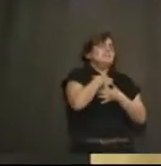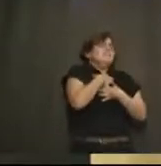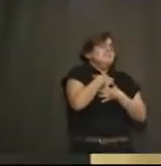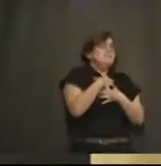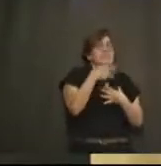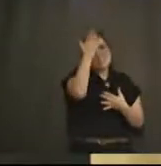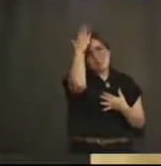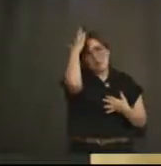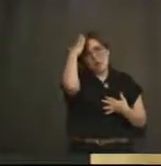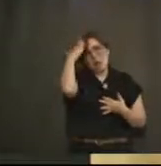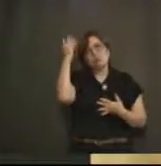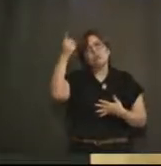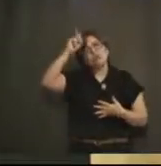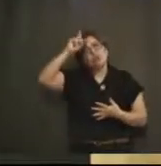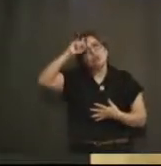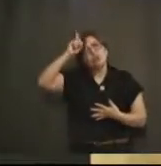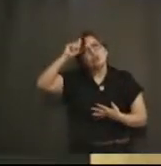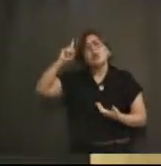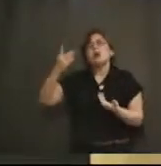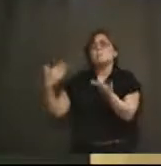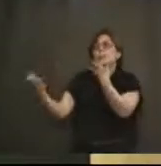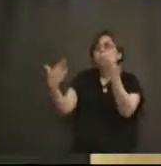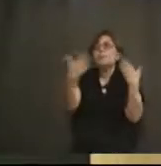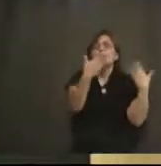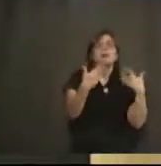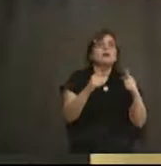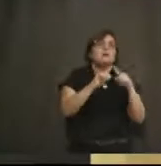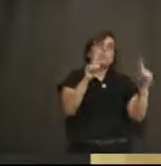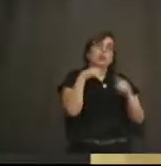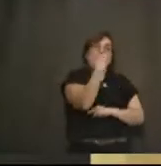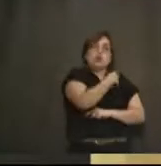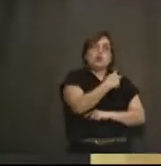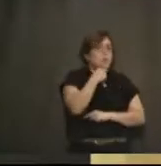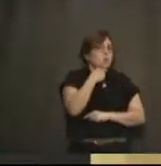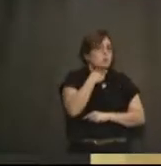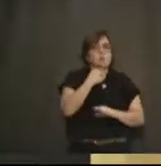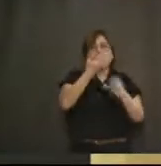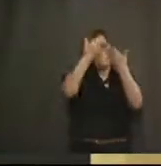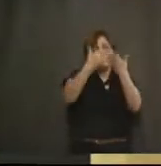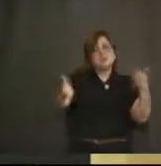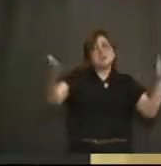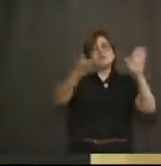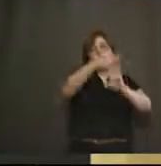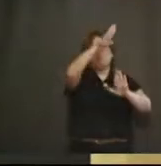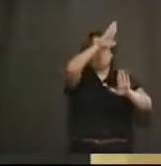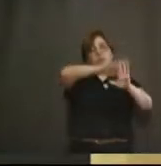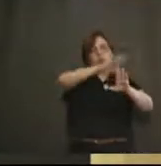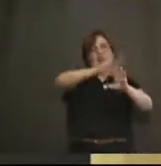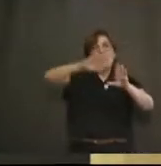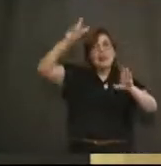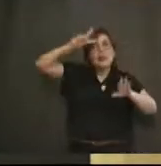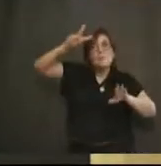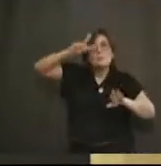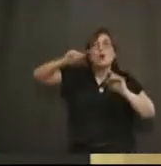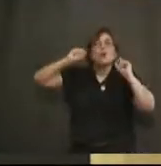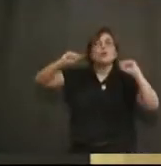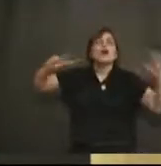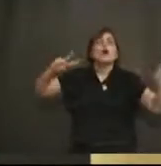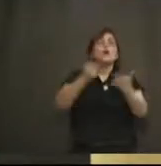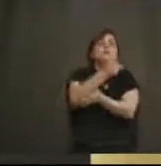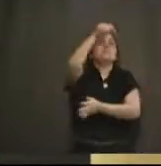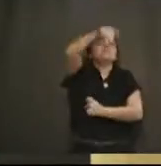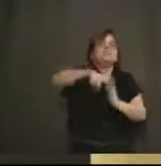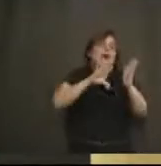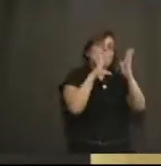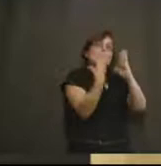no diálogo com a gente. Mas nós não podemos perder essa oportunidade de reiterar a denúncia do que se passa aqui e